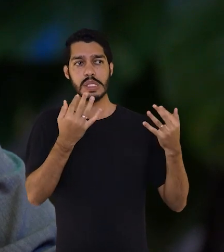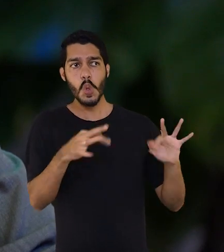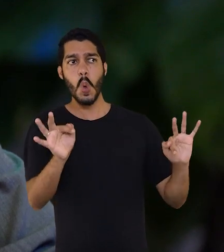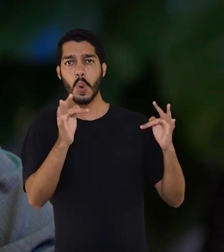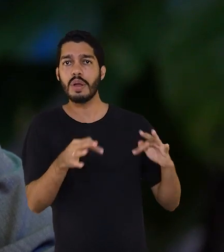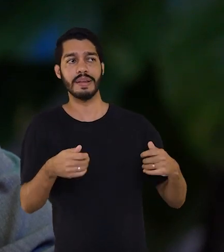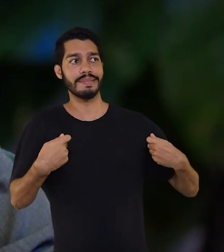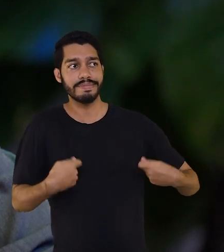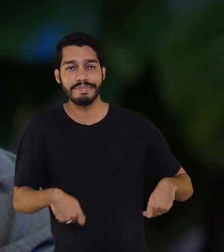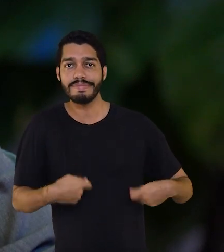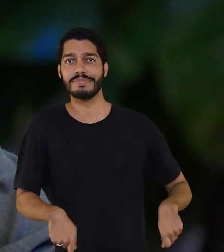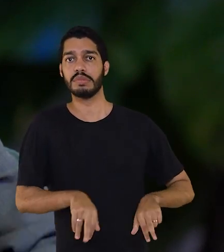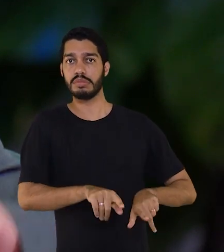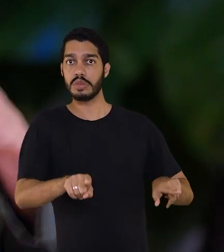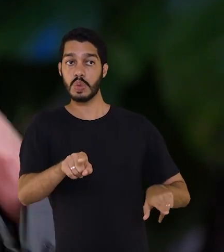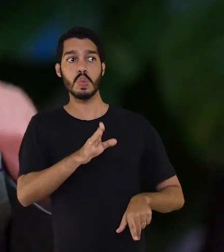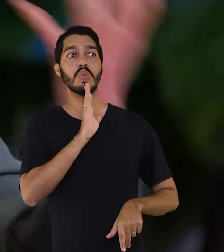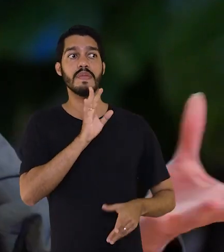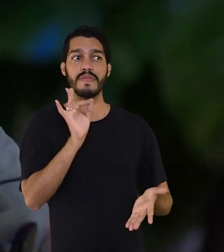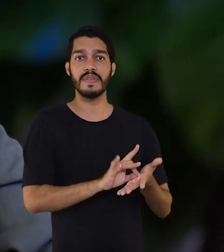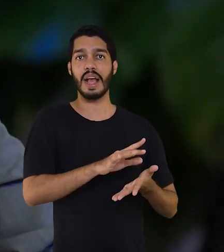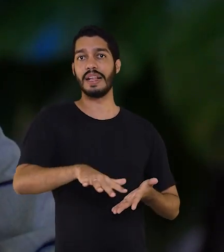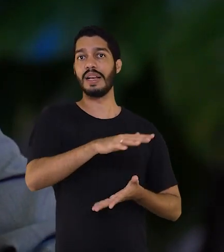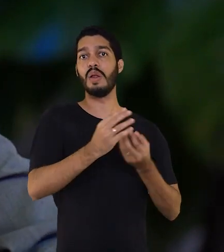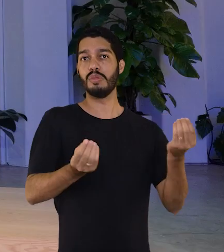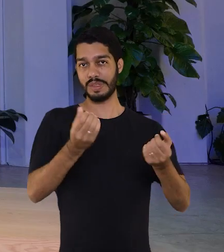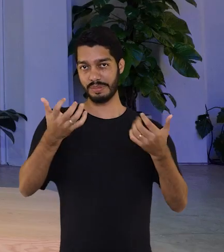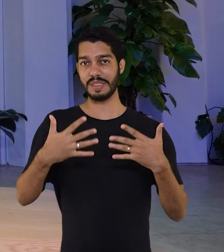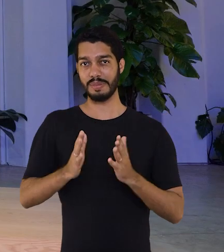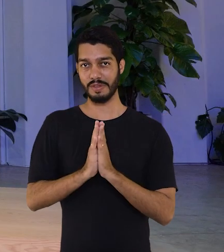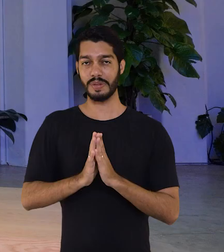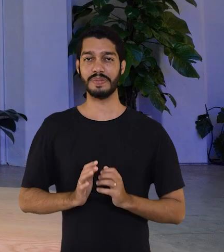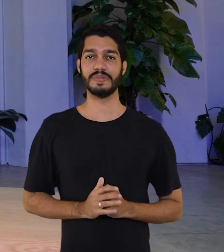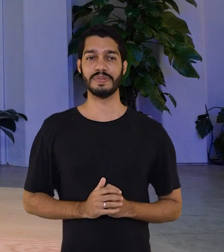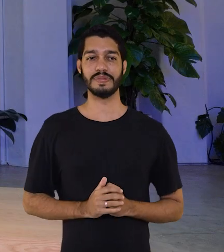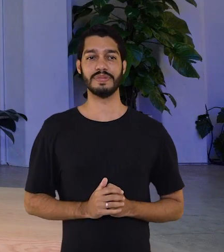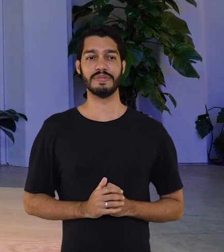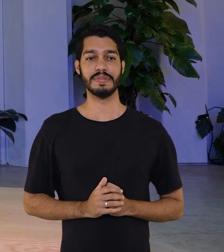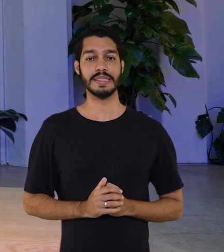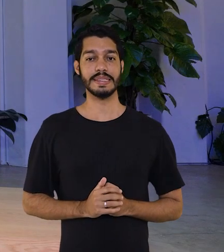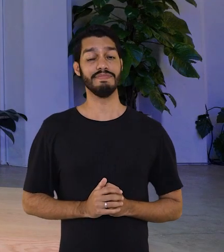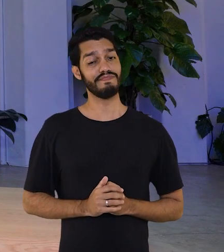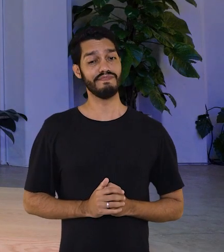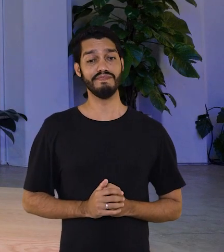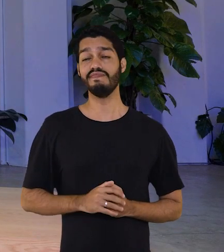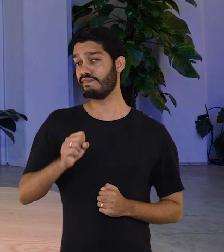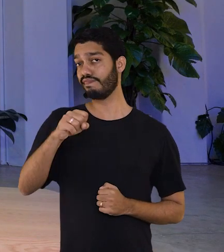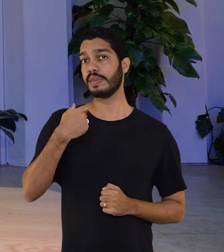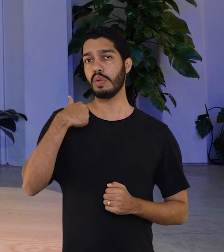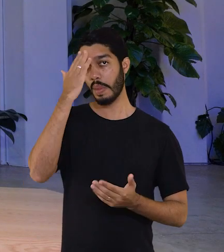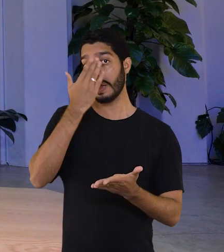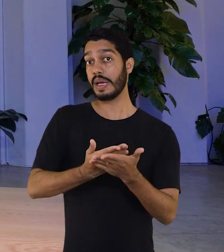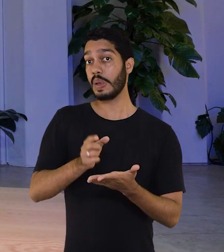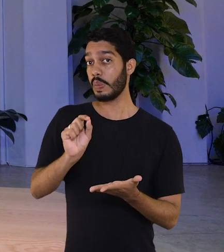identificação das dores e a diferença de você conhecer, de fato, a indústria. Perfeito. É Kailano, né? Cara, eu